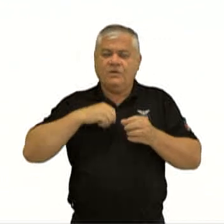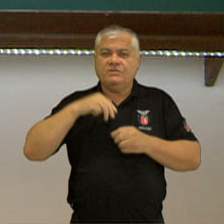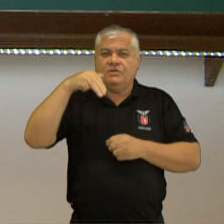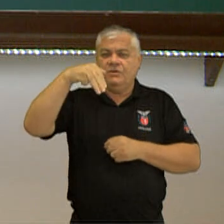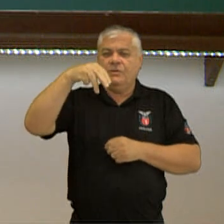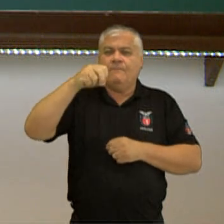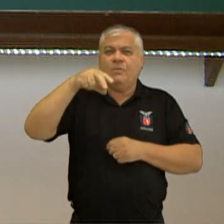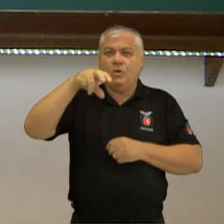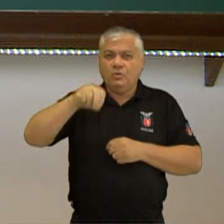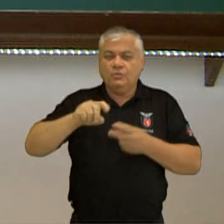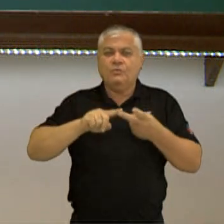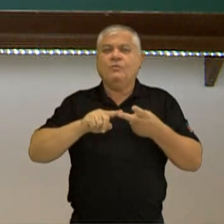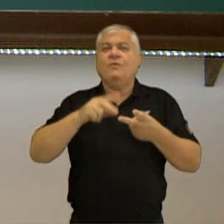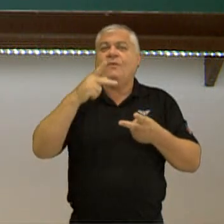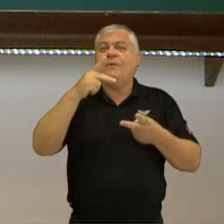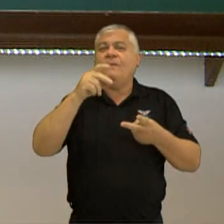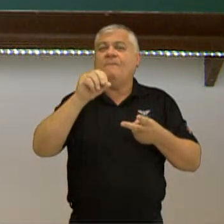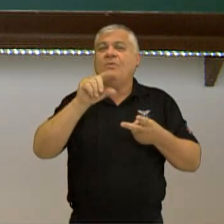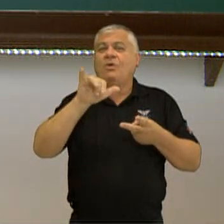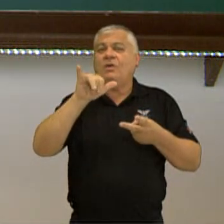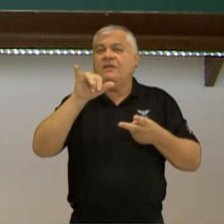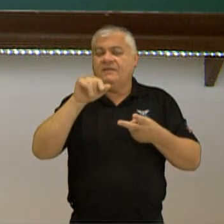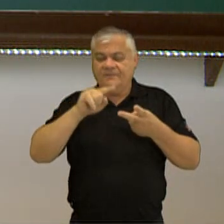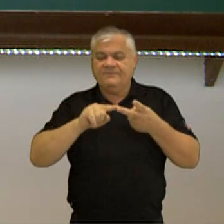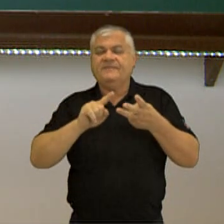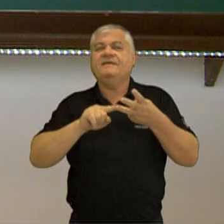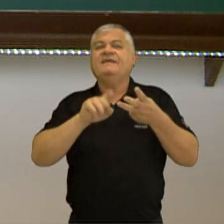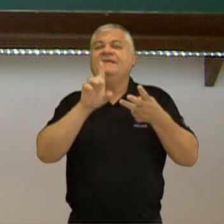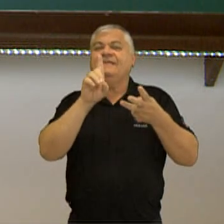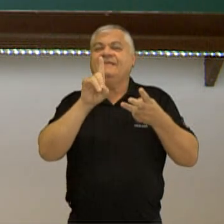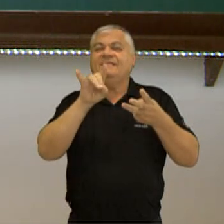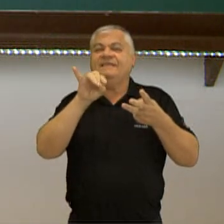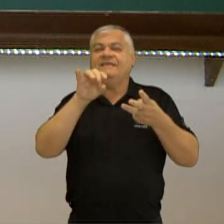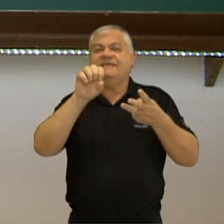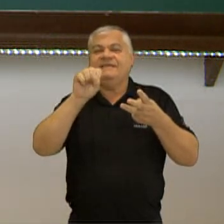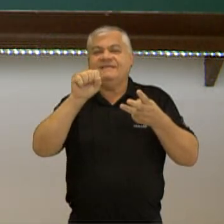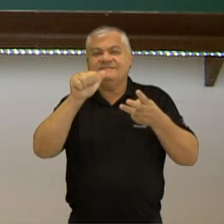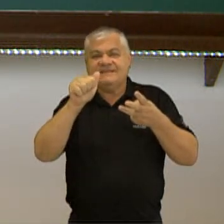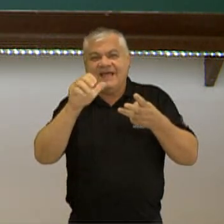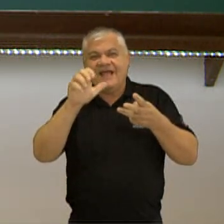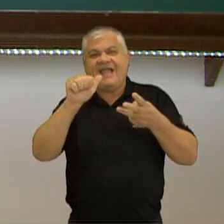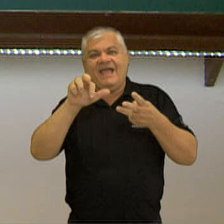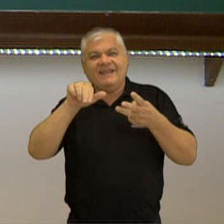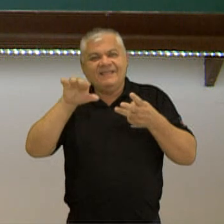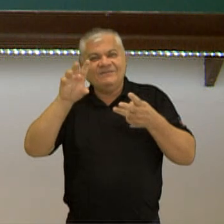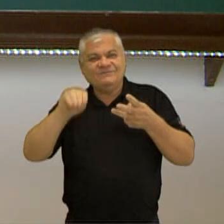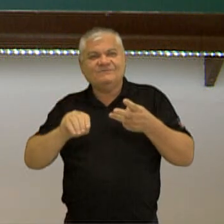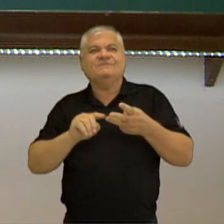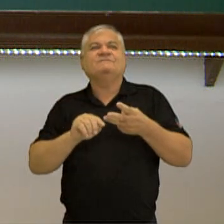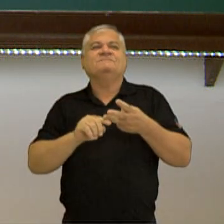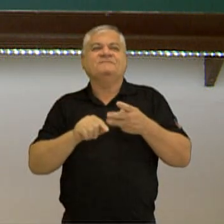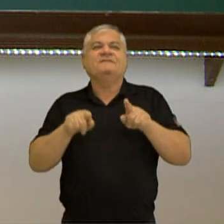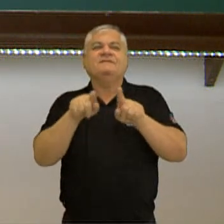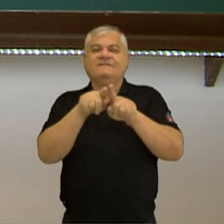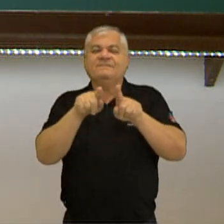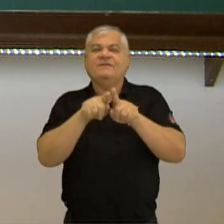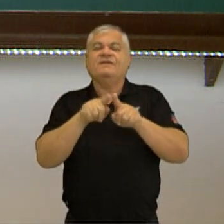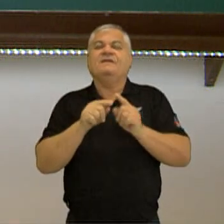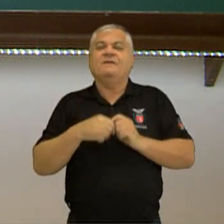monossacarídeos, oligossacarídeos, os disacarídeos ali estão fazendo parte desse grupo e também